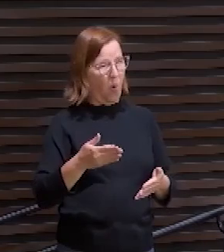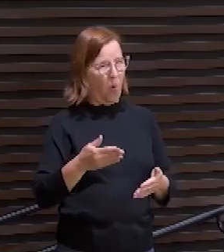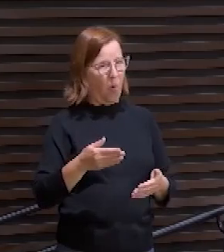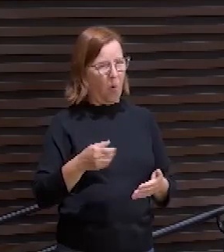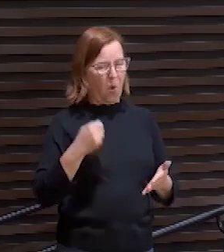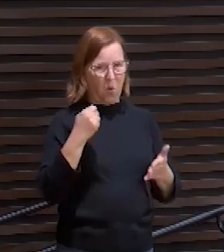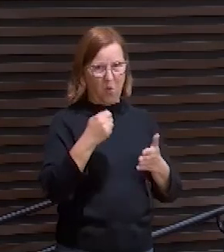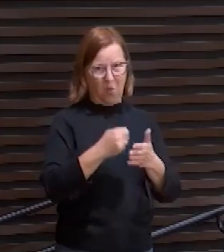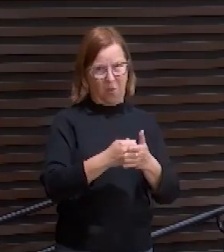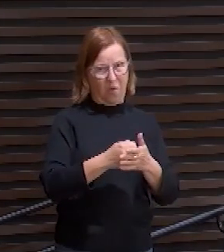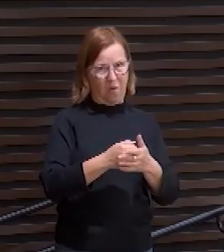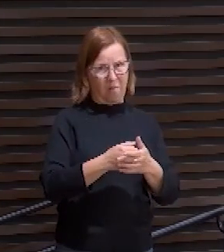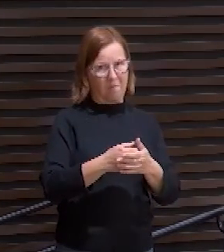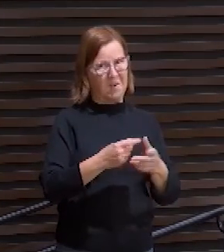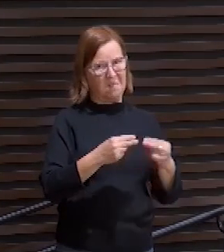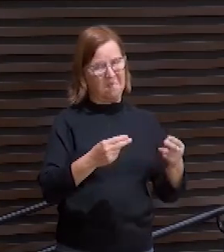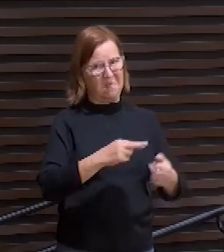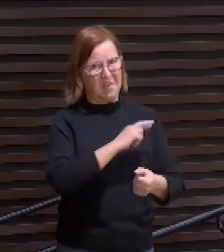torná-las assim.